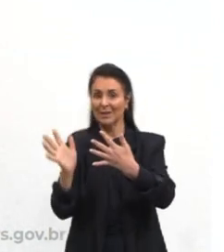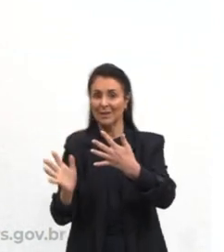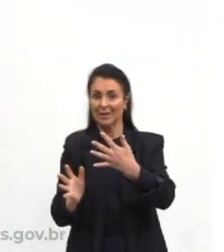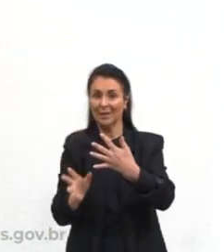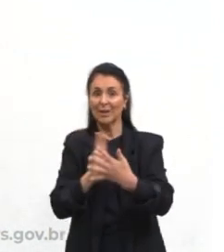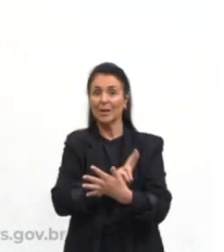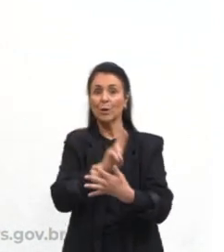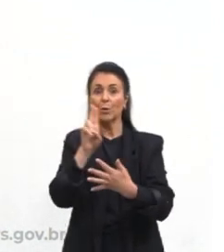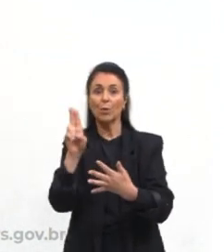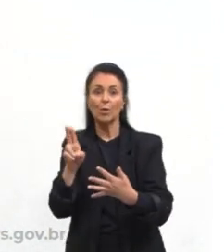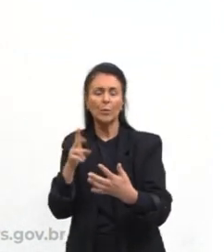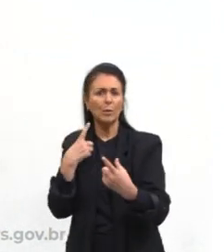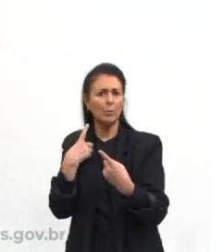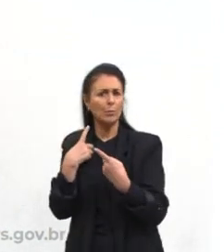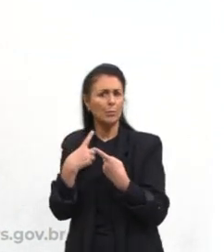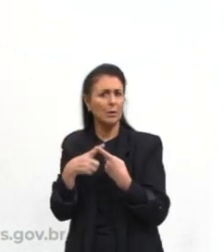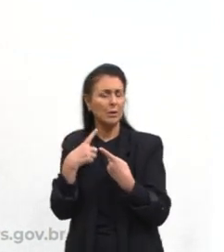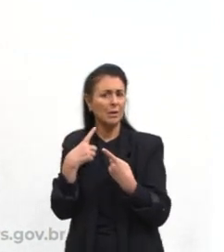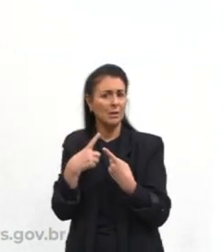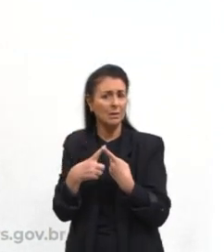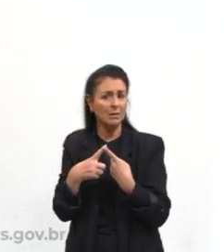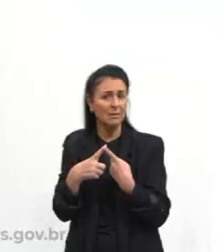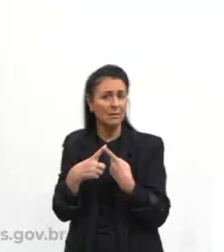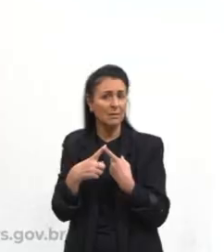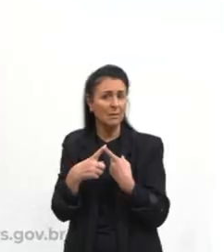justamente por ela ser a